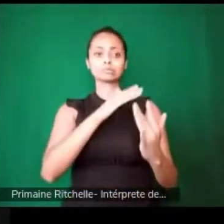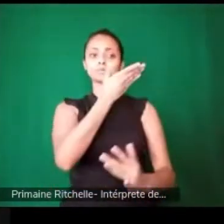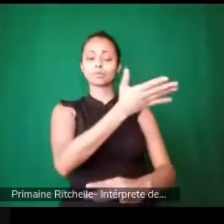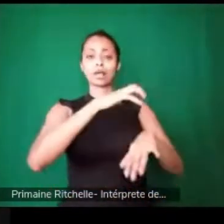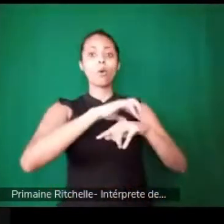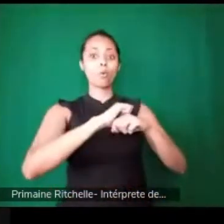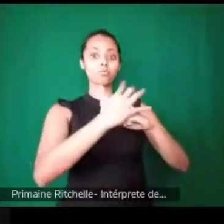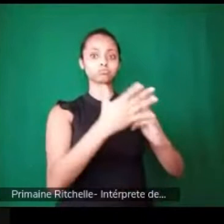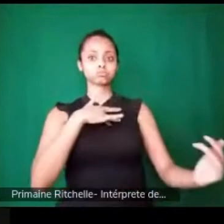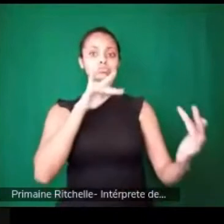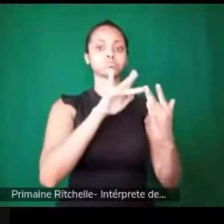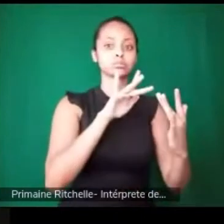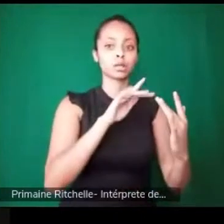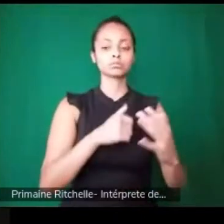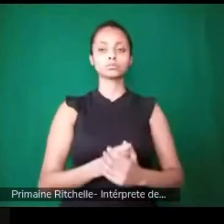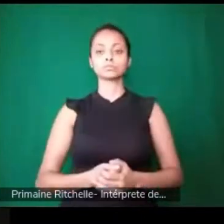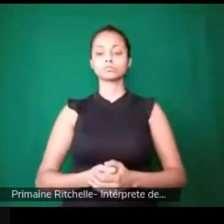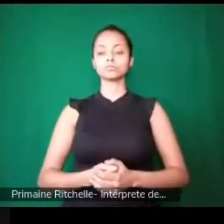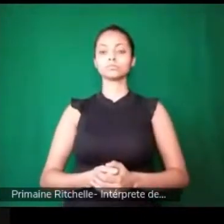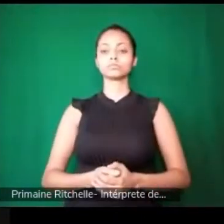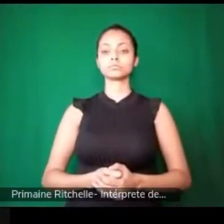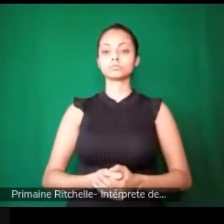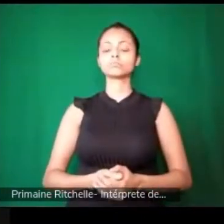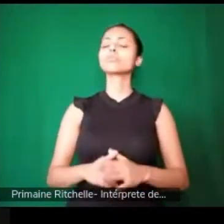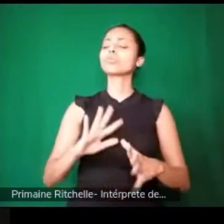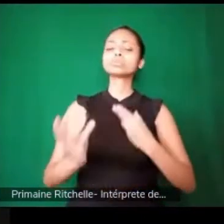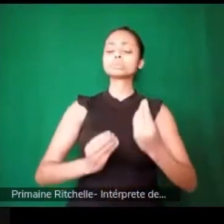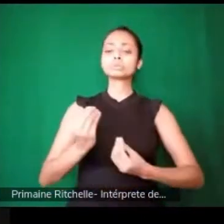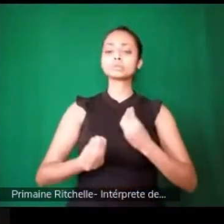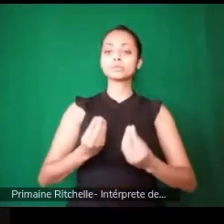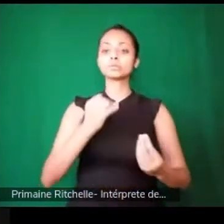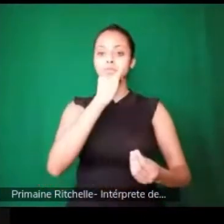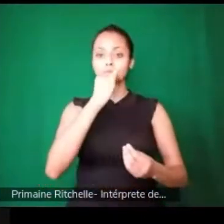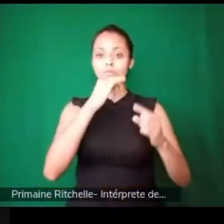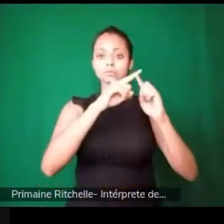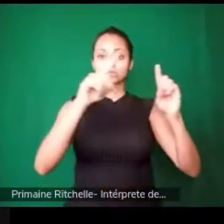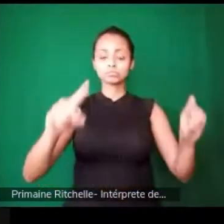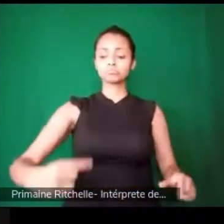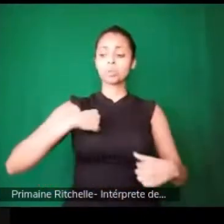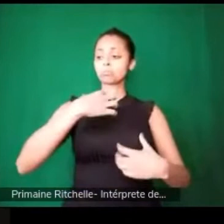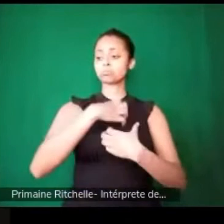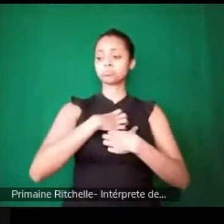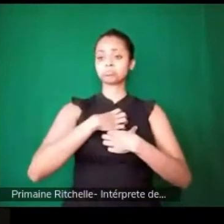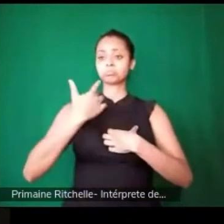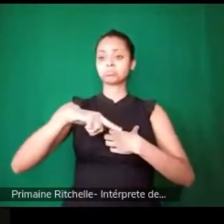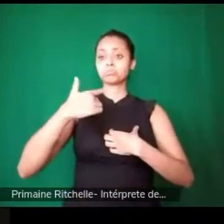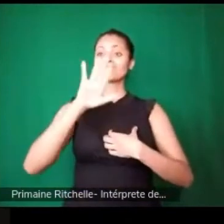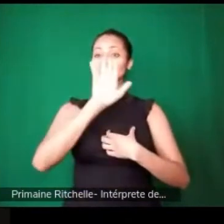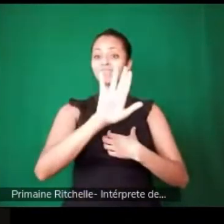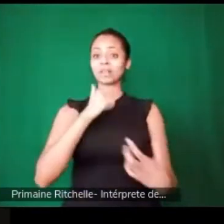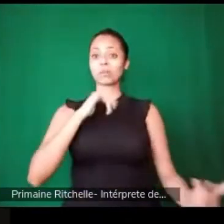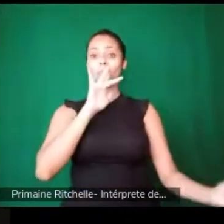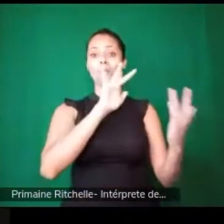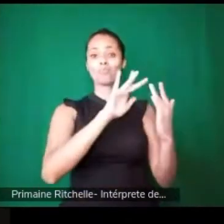confirmados. Como que acontece esse caso, né? É quando o trabalhador está assintomático, só que ele esteve próximo de um caso